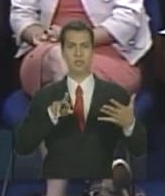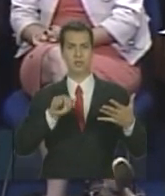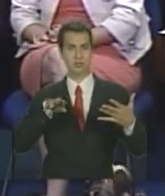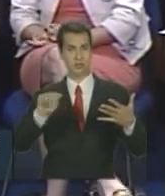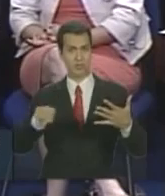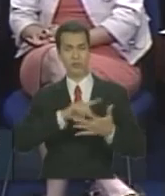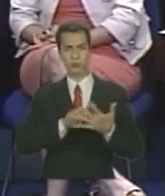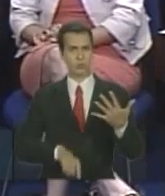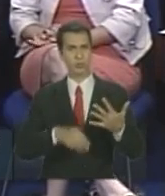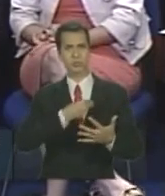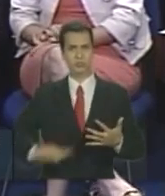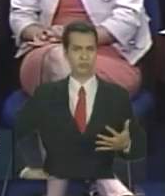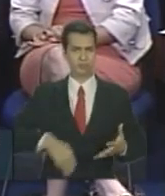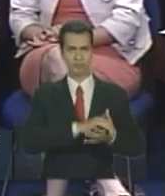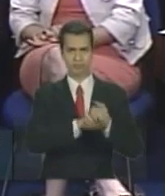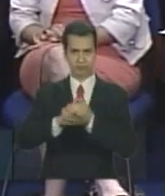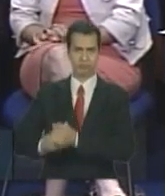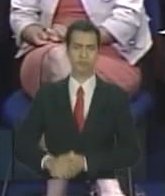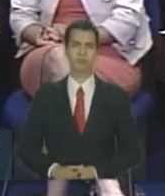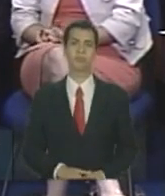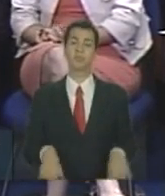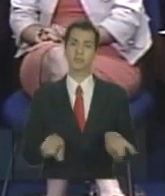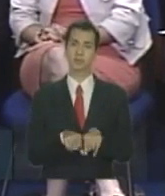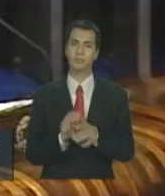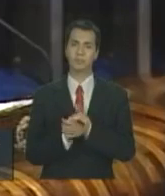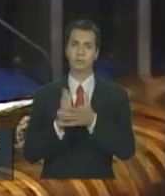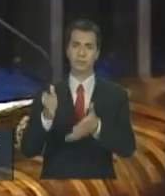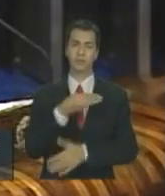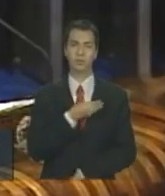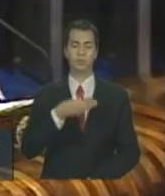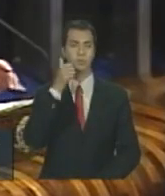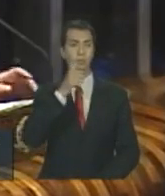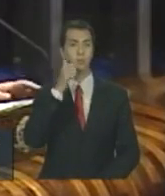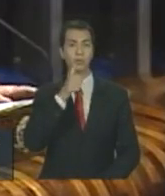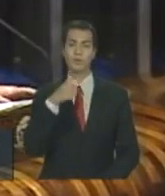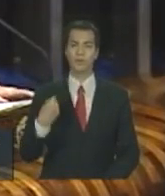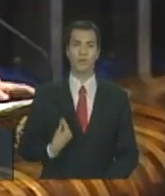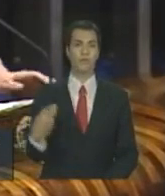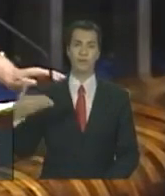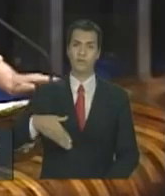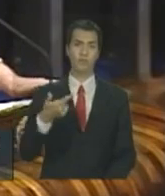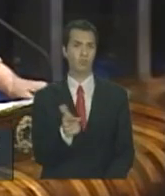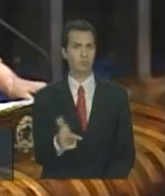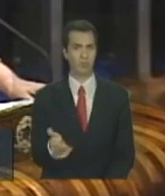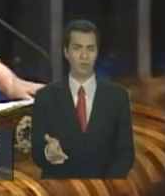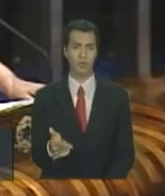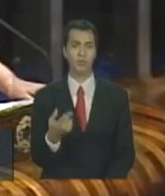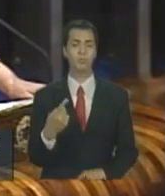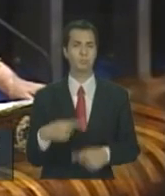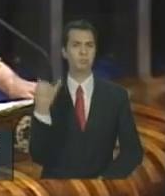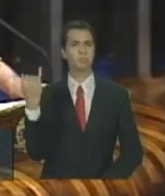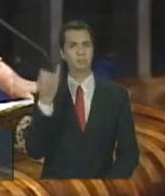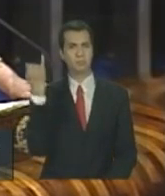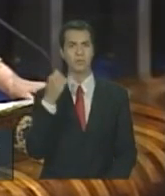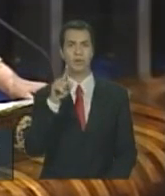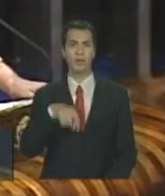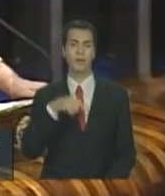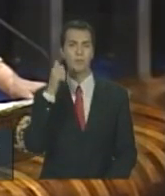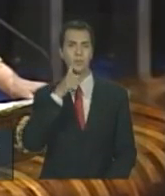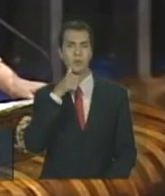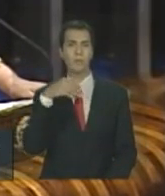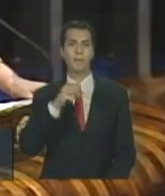Rosário. Saúdo também uma mulher ausente, pela simbologia que ela tem, que é Maria